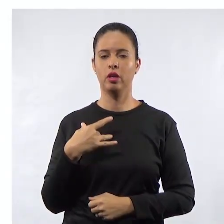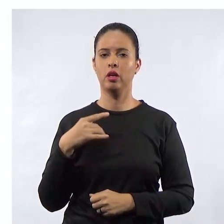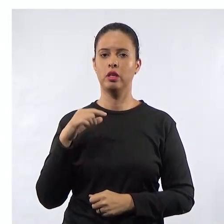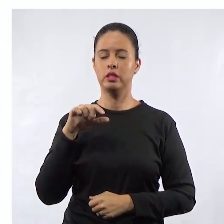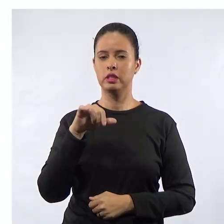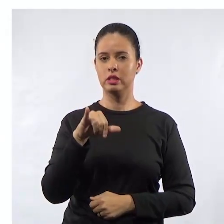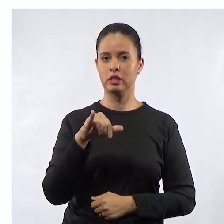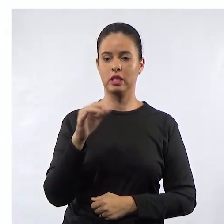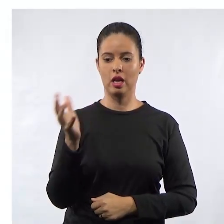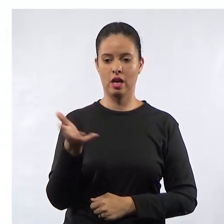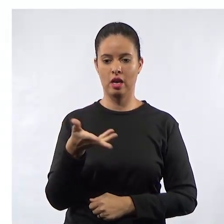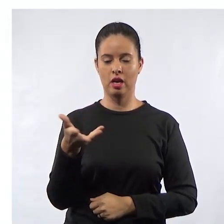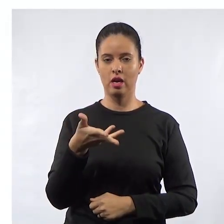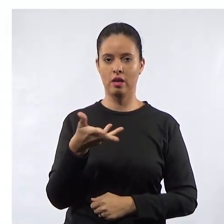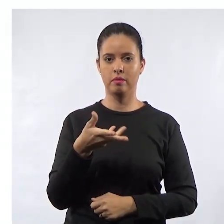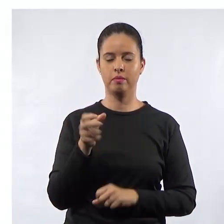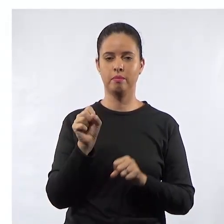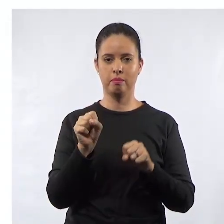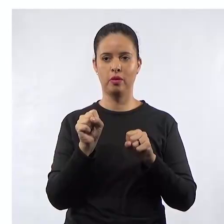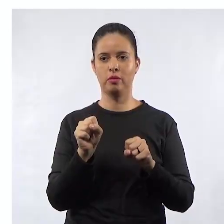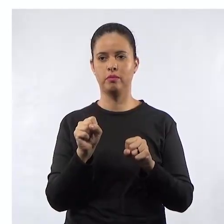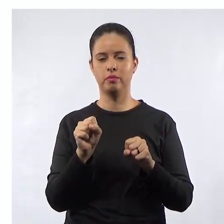tá muito rápido, dá